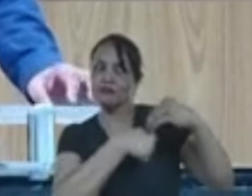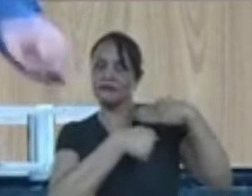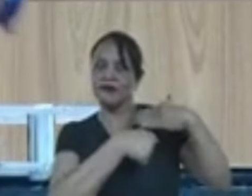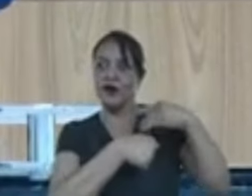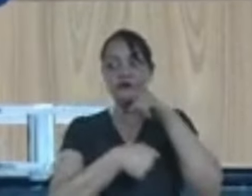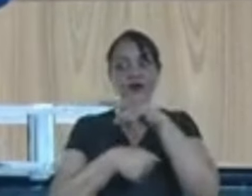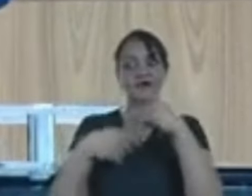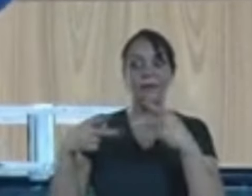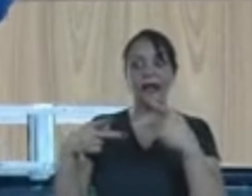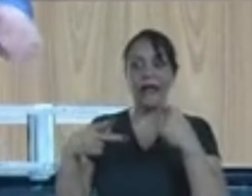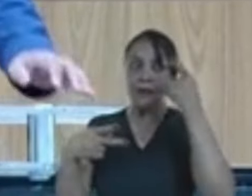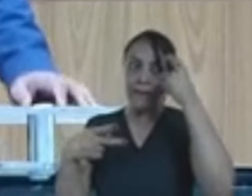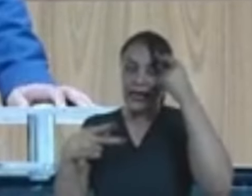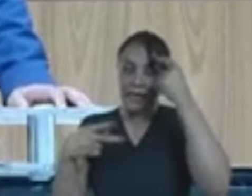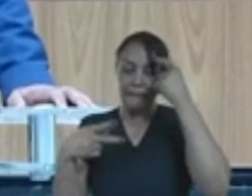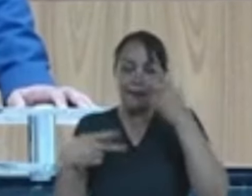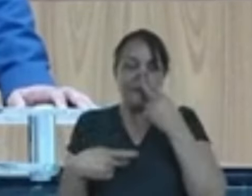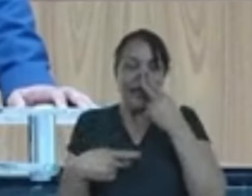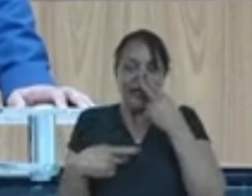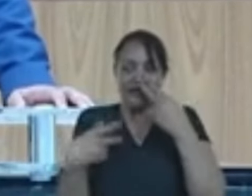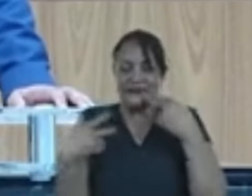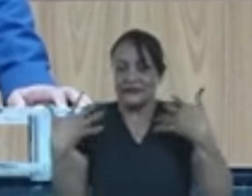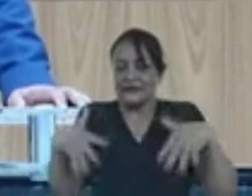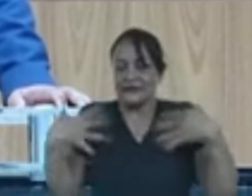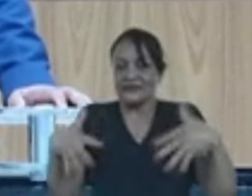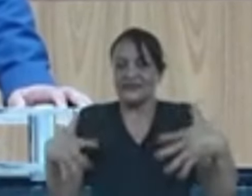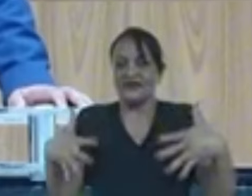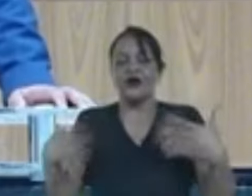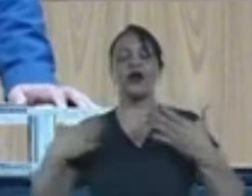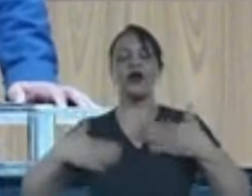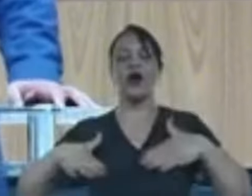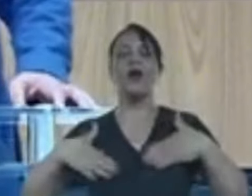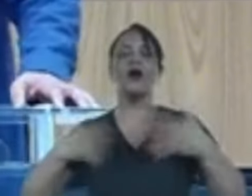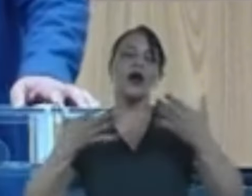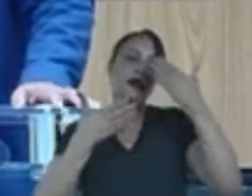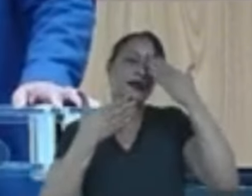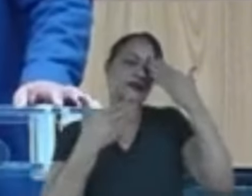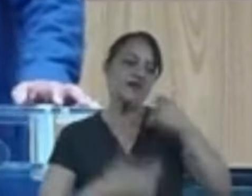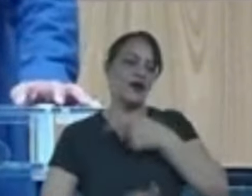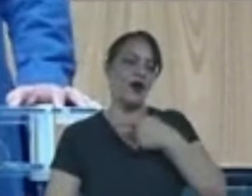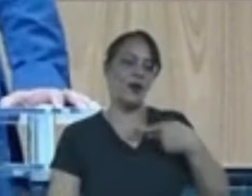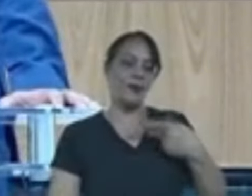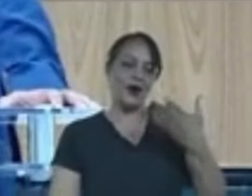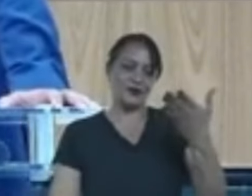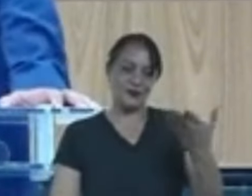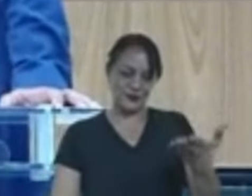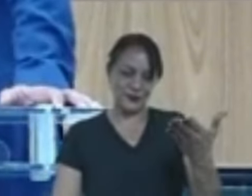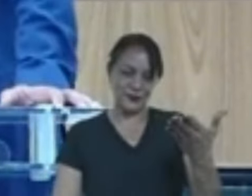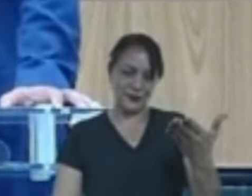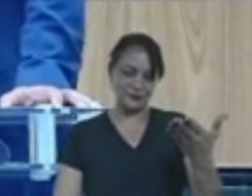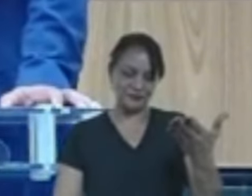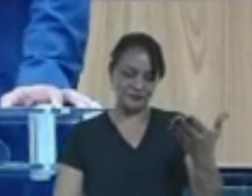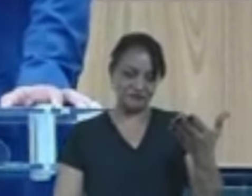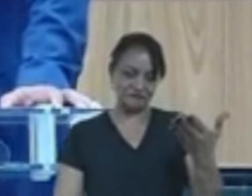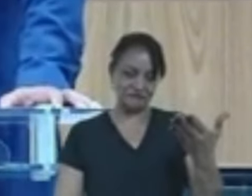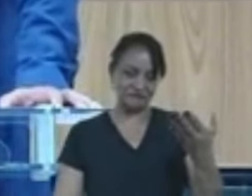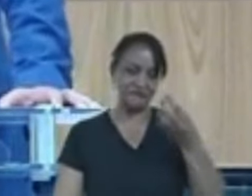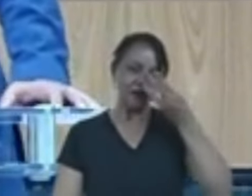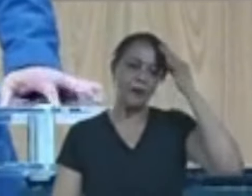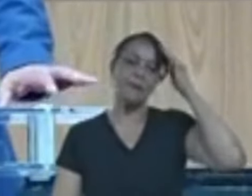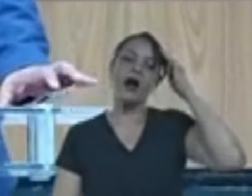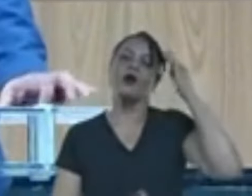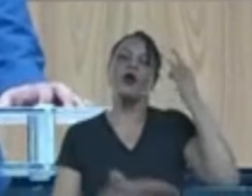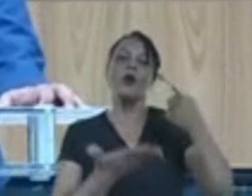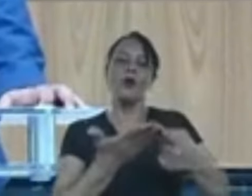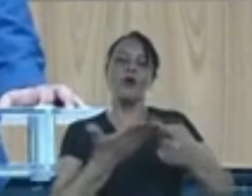Agora eu já acalmei um pouco mais, né? Mas eu quero agradecer ao pastor Mário por esse convite, né? Por essa oportunidade que está me